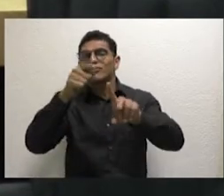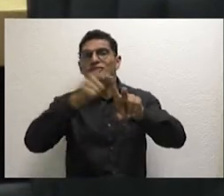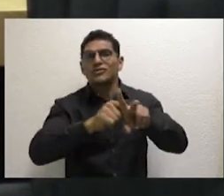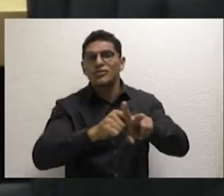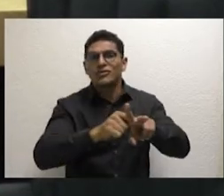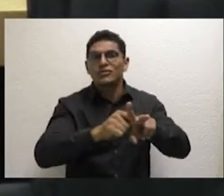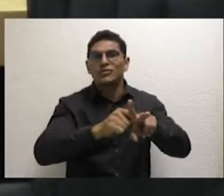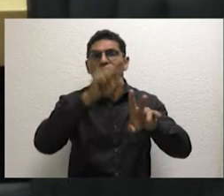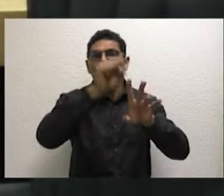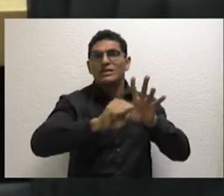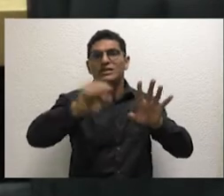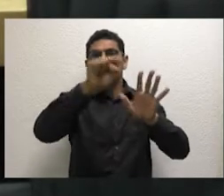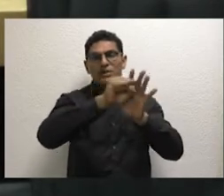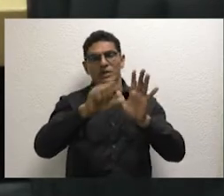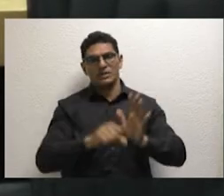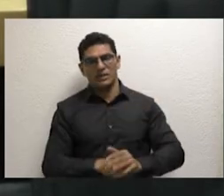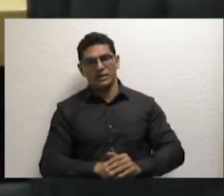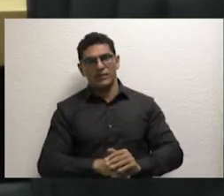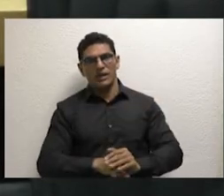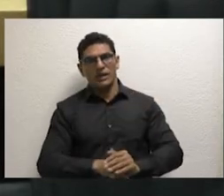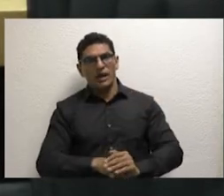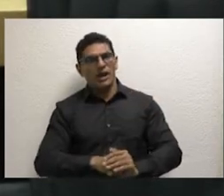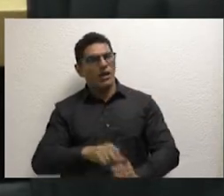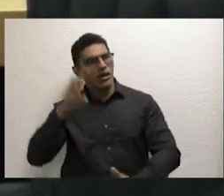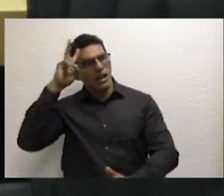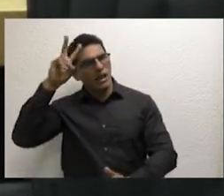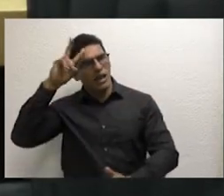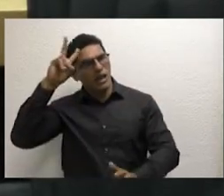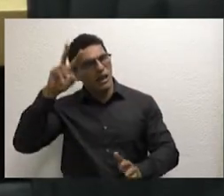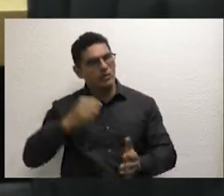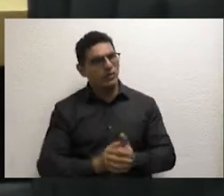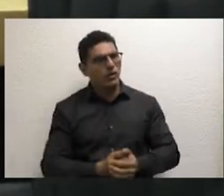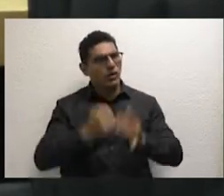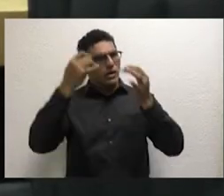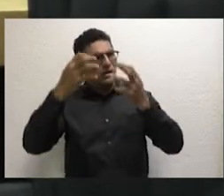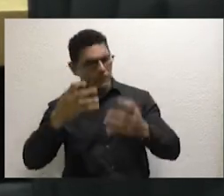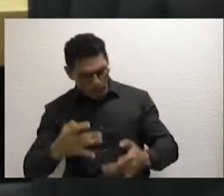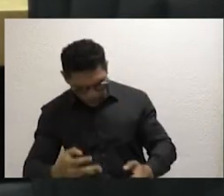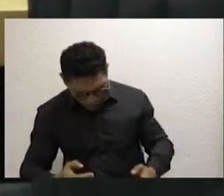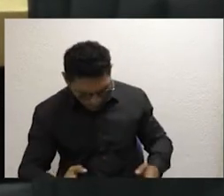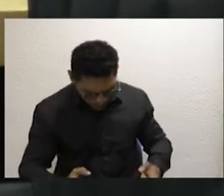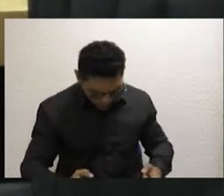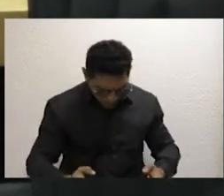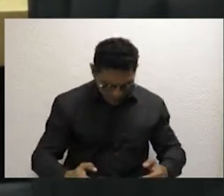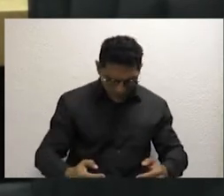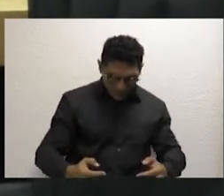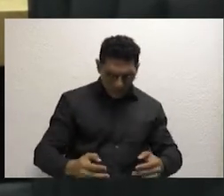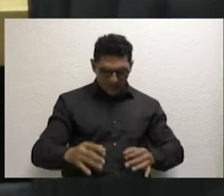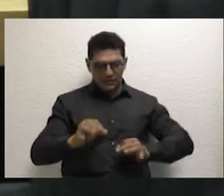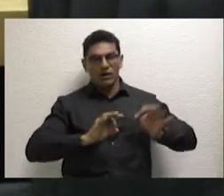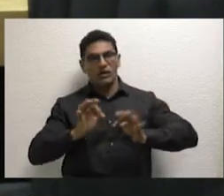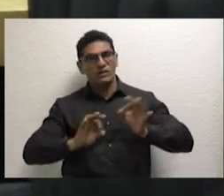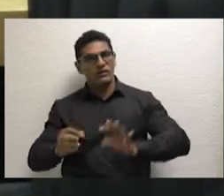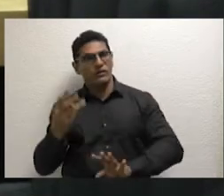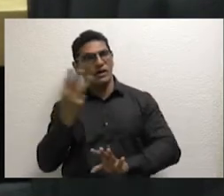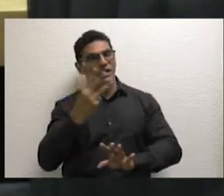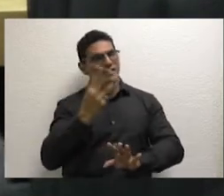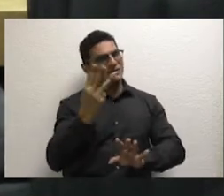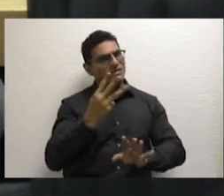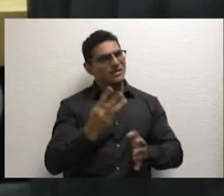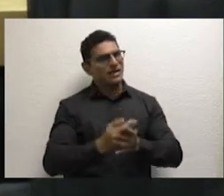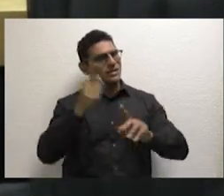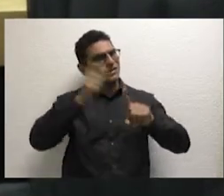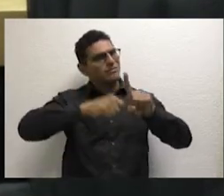recordo muito bem o que o Lambert se reportou aqui é que esse acordo foi um acordo das três parcelas